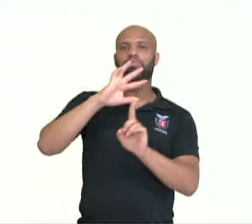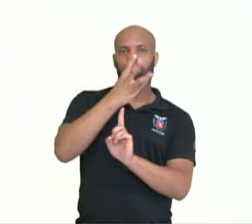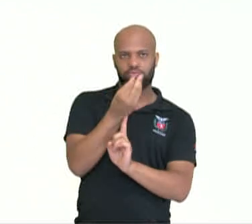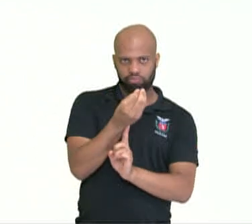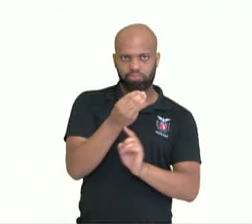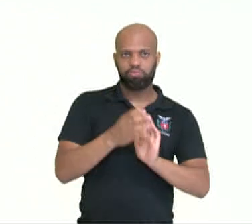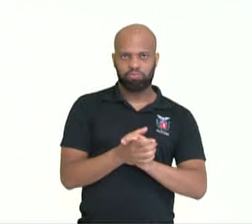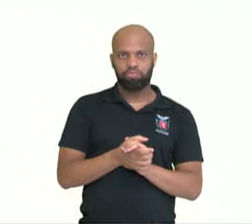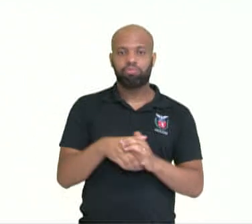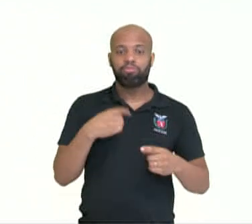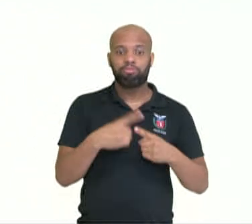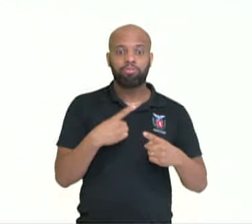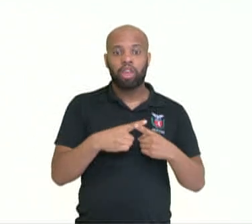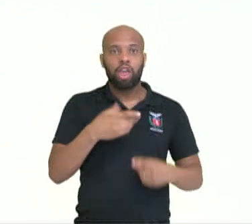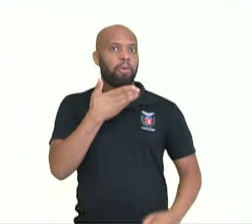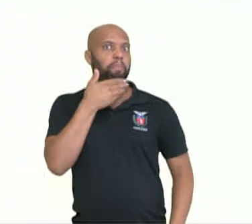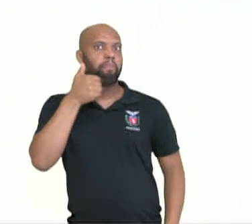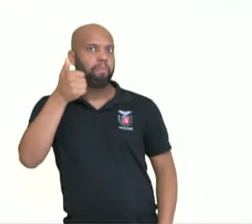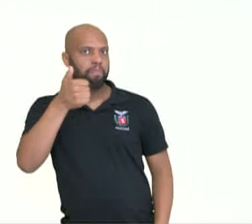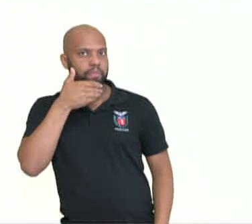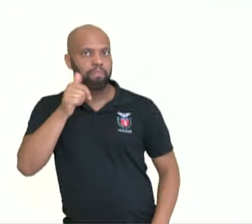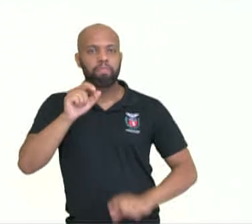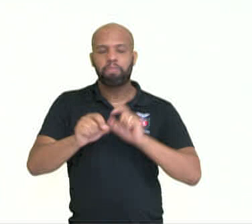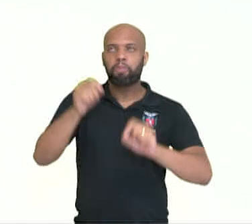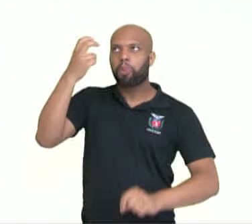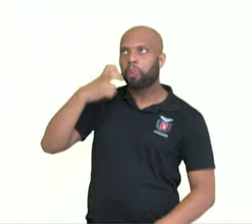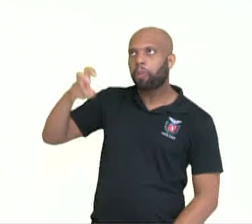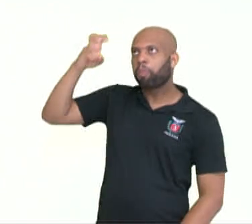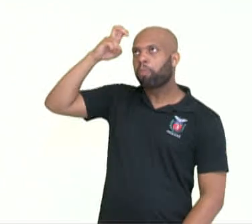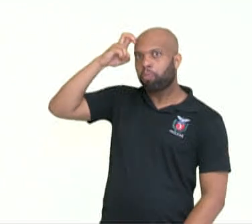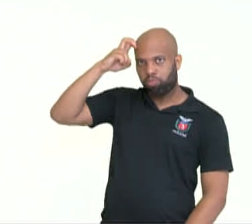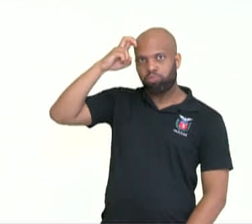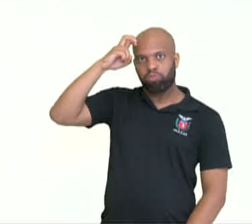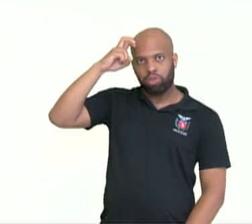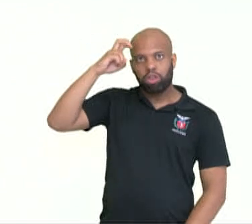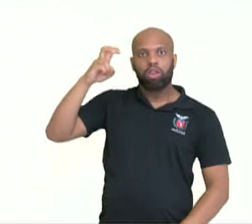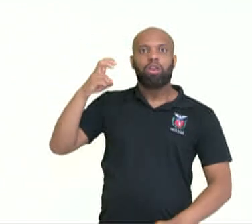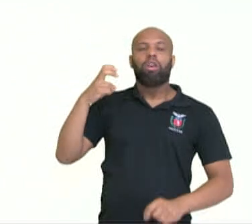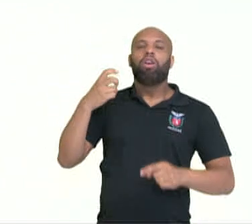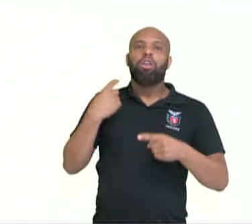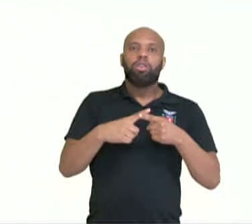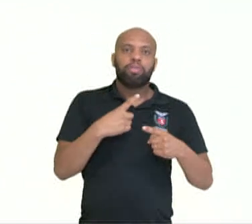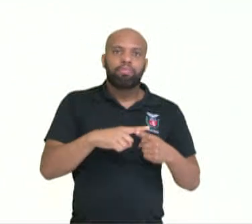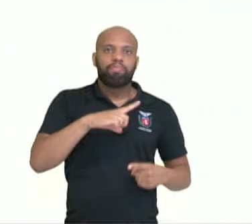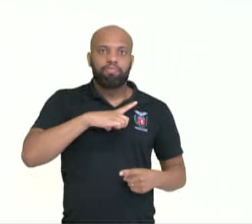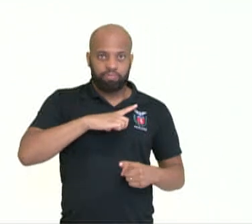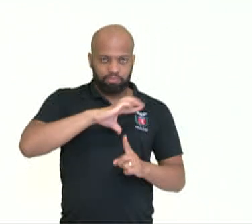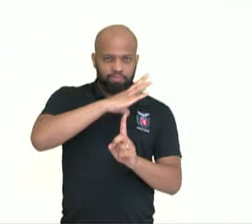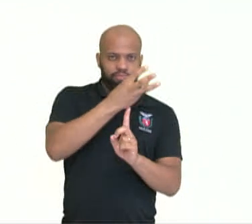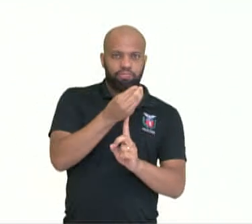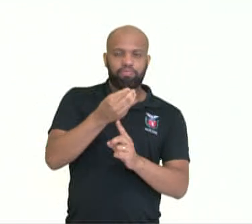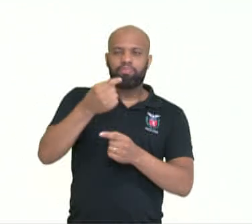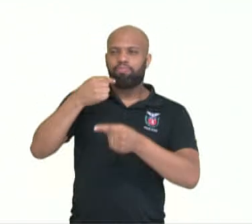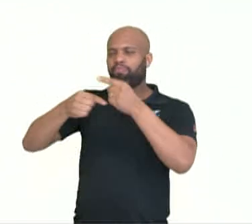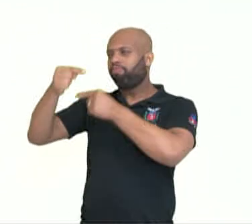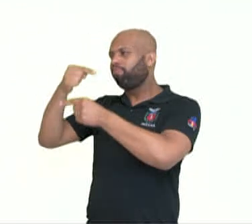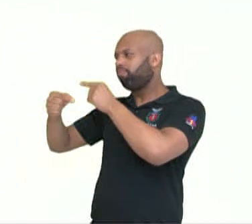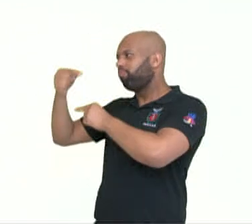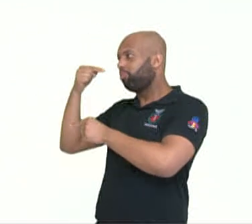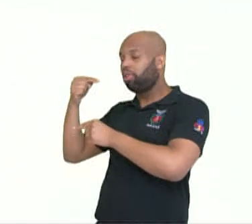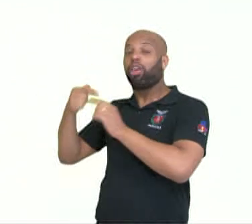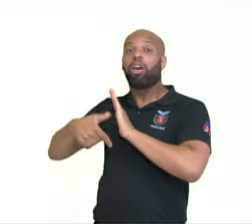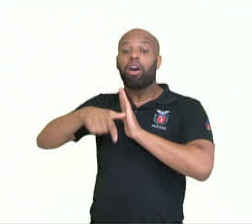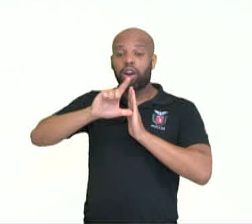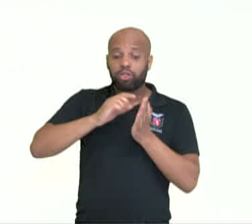Culturar, de enriquecer culturalmente. A arte é essencial. Tanto que a gente tem arte lá desde antes de começar a